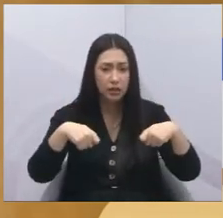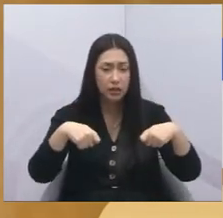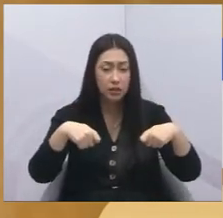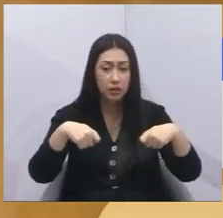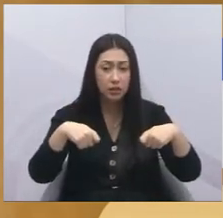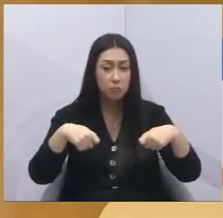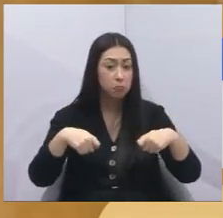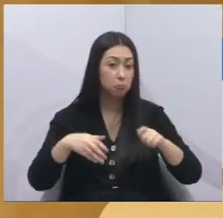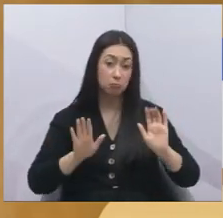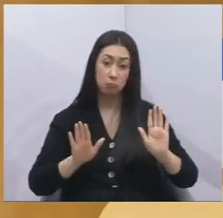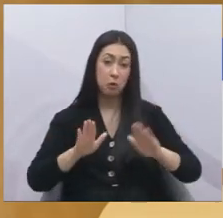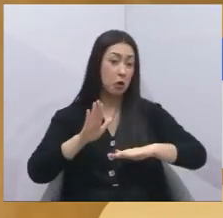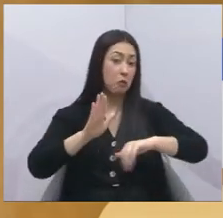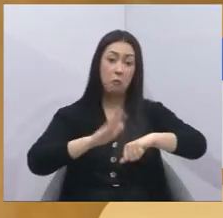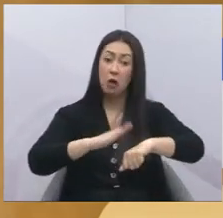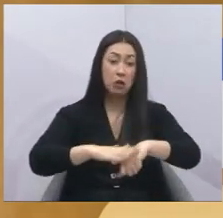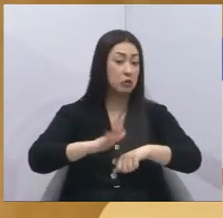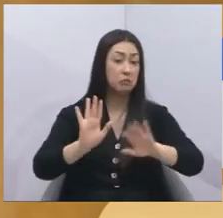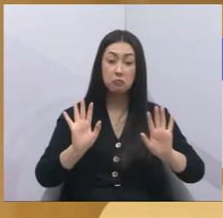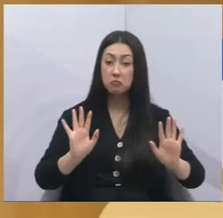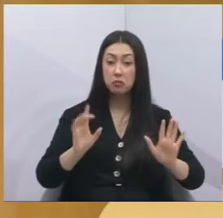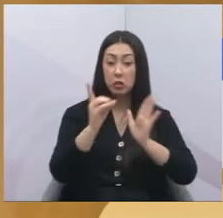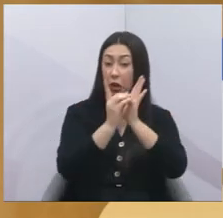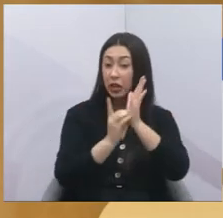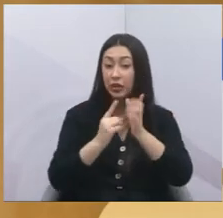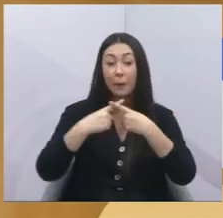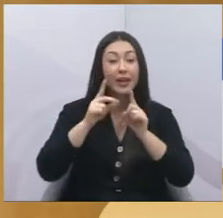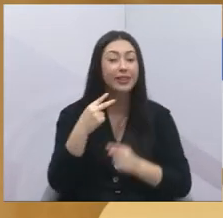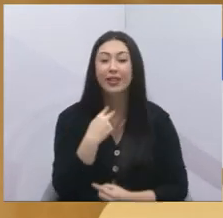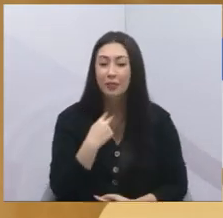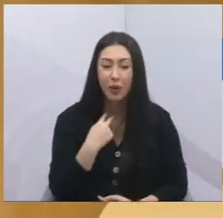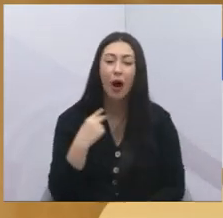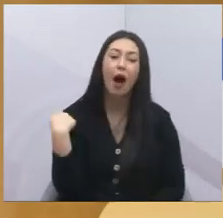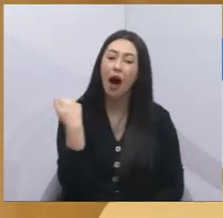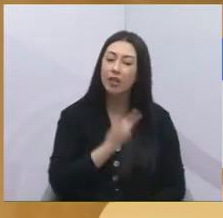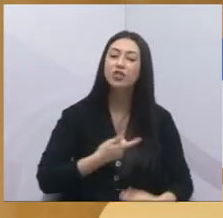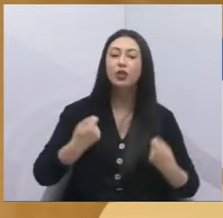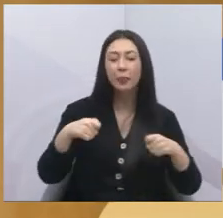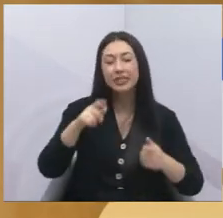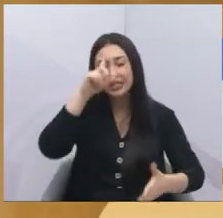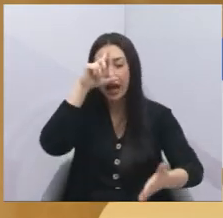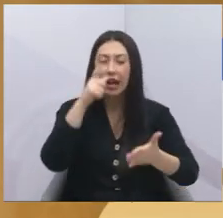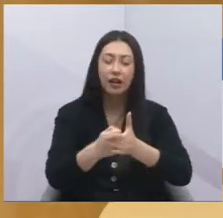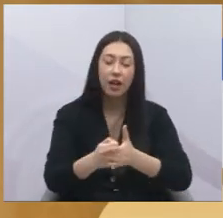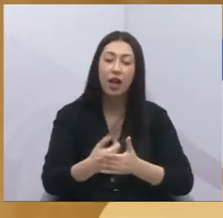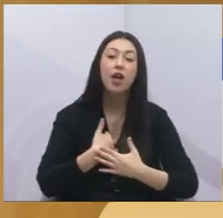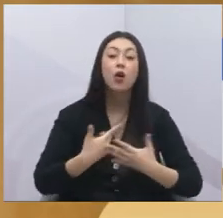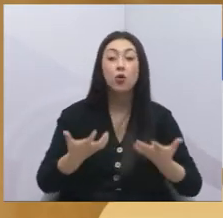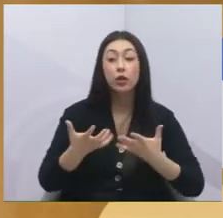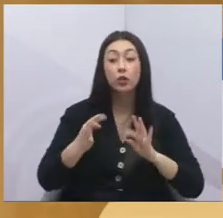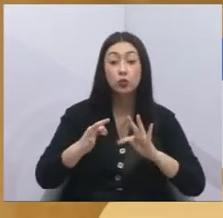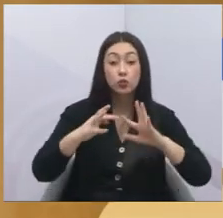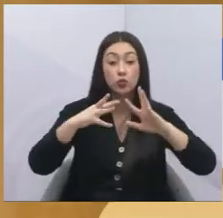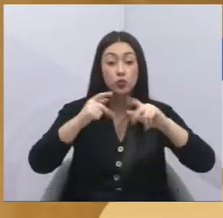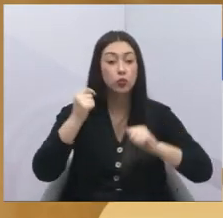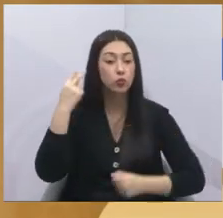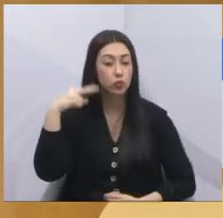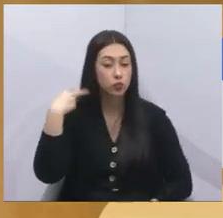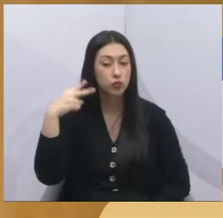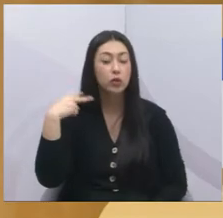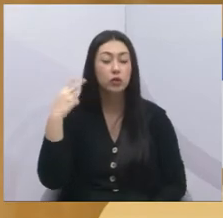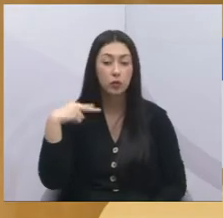Se o prefeito pudesse fazer sozinho, ele que fizesse por decreto. Mas não pode, a palavra final é dessa casa. Então, quero que todos os vereadores aí